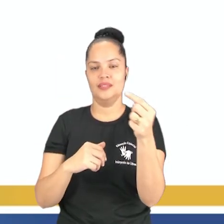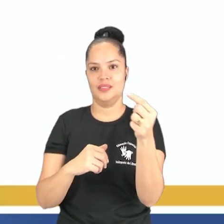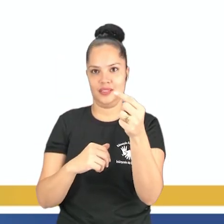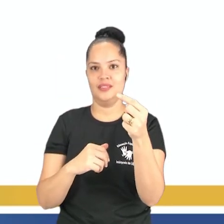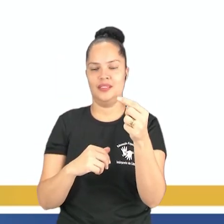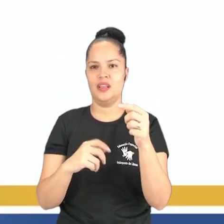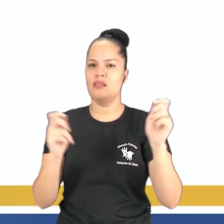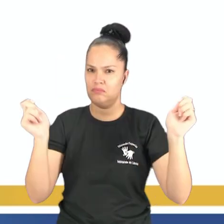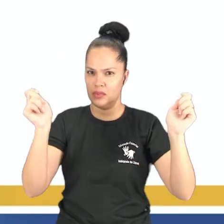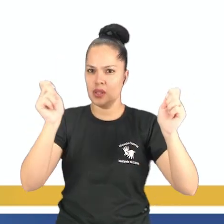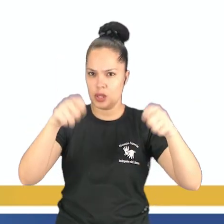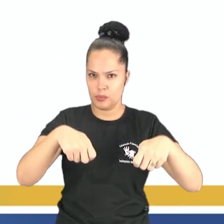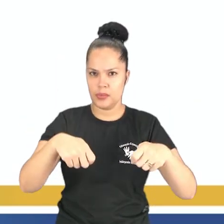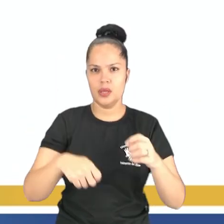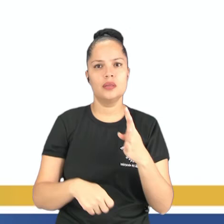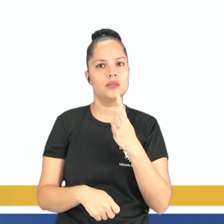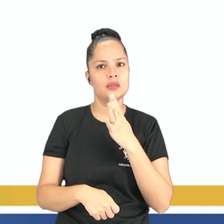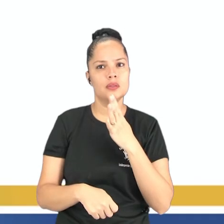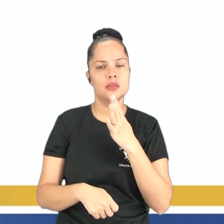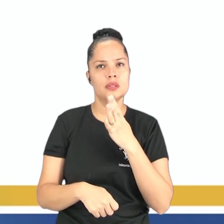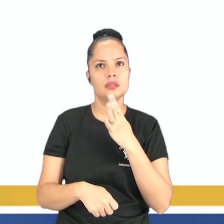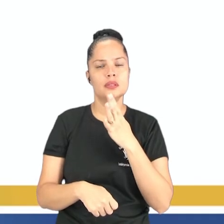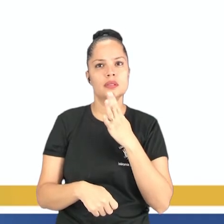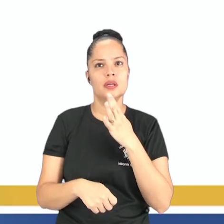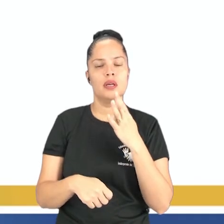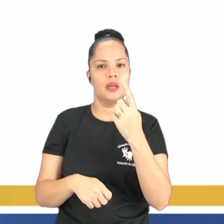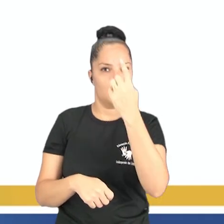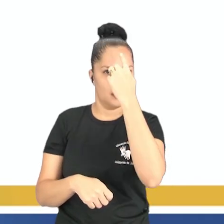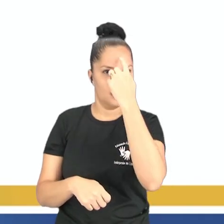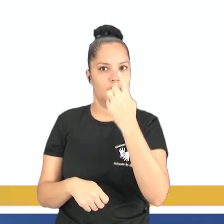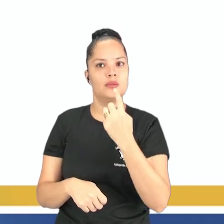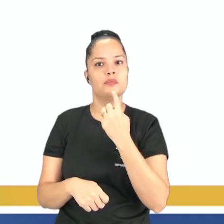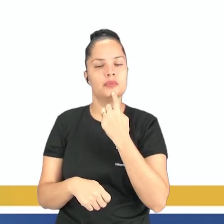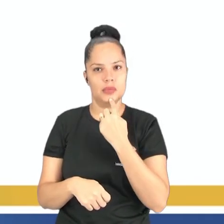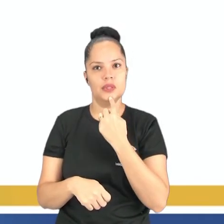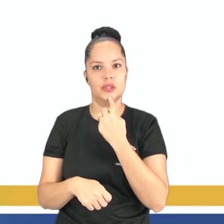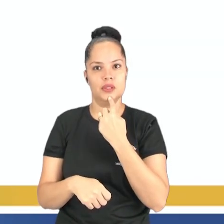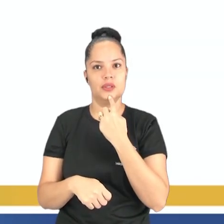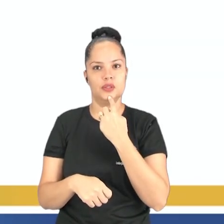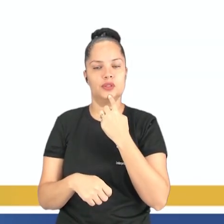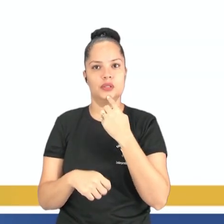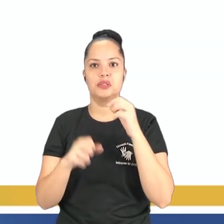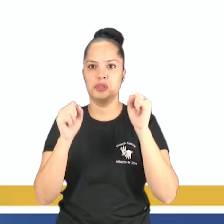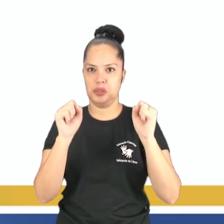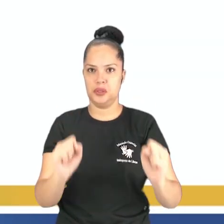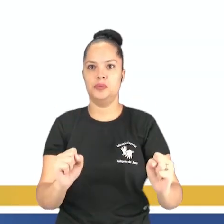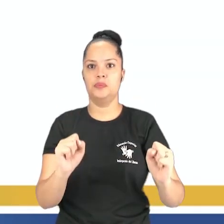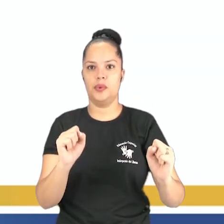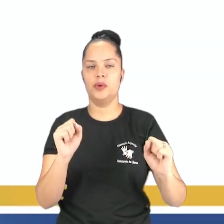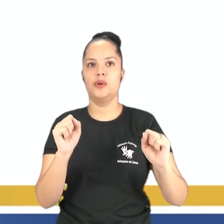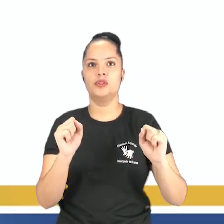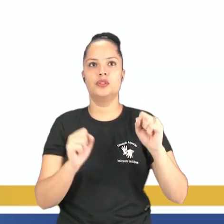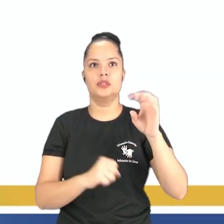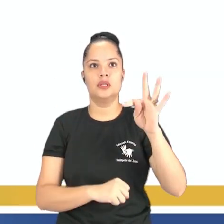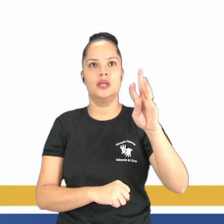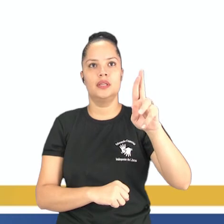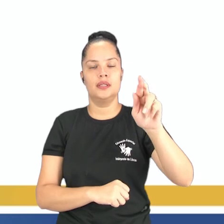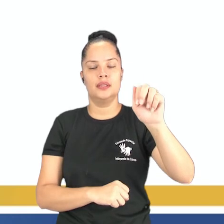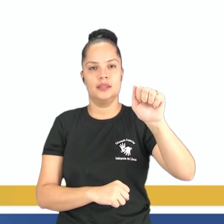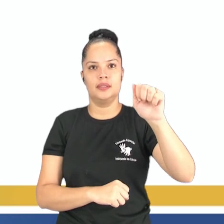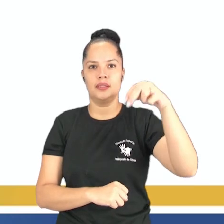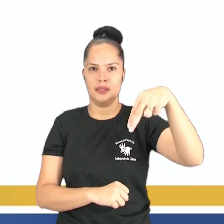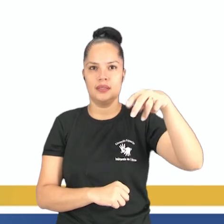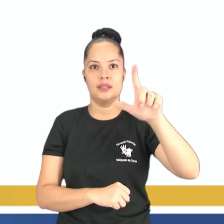é capaz agora de reconhecer uma figura translada, uma figura que sofreu um processo de translação? Então